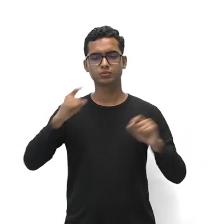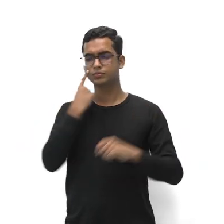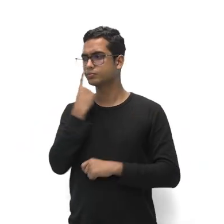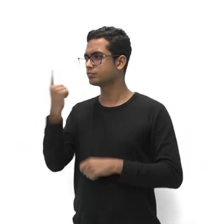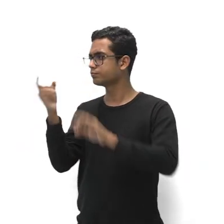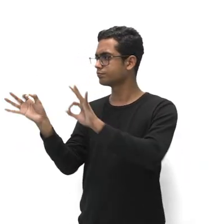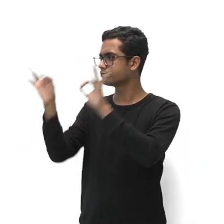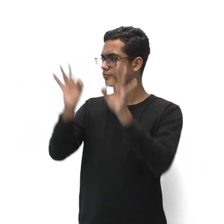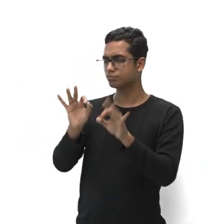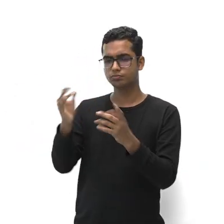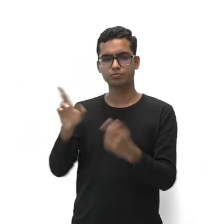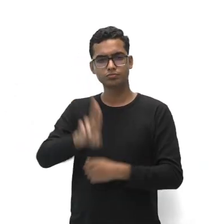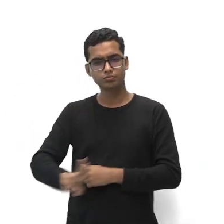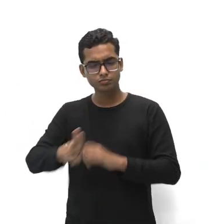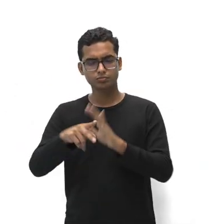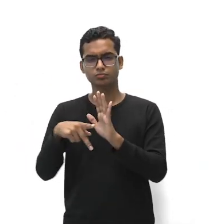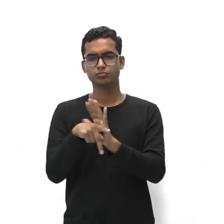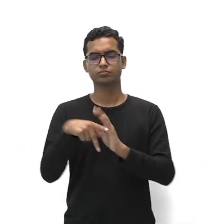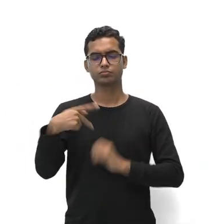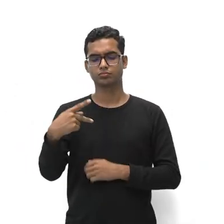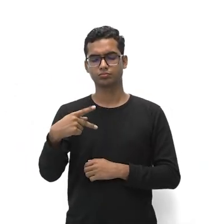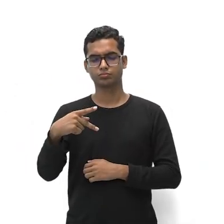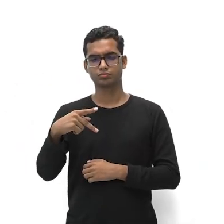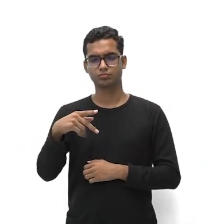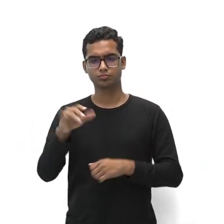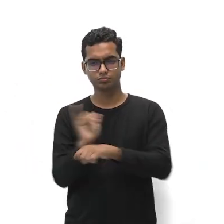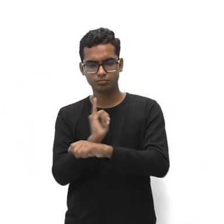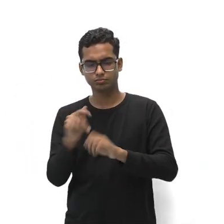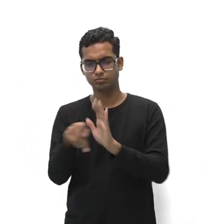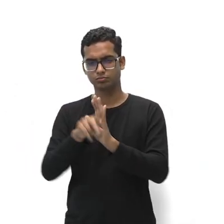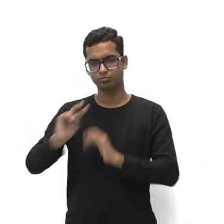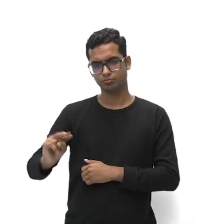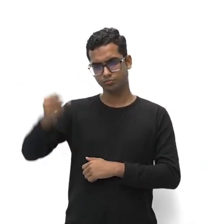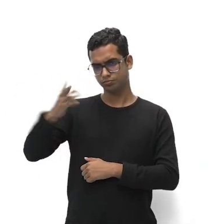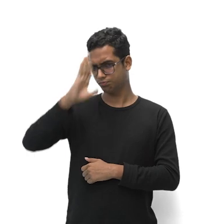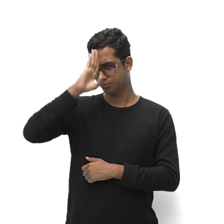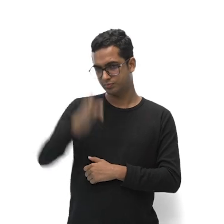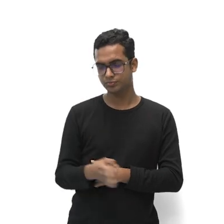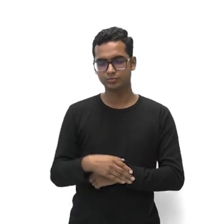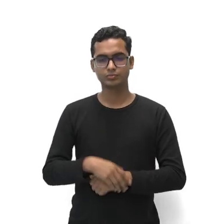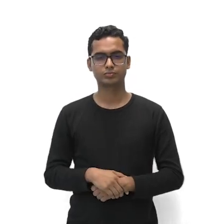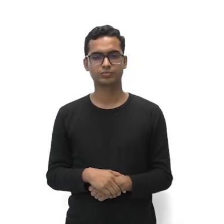e aplicar a propriedade da potência, né, direto. Eu teria aqui, ó,